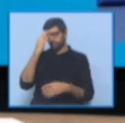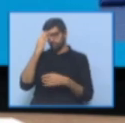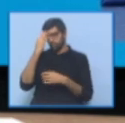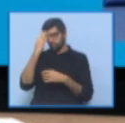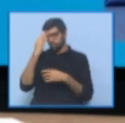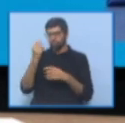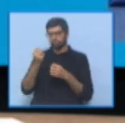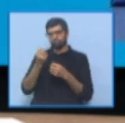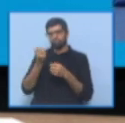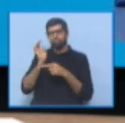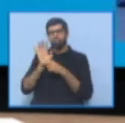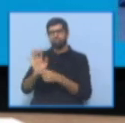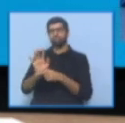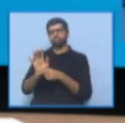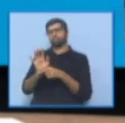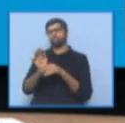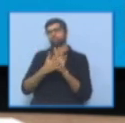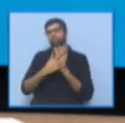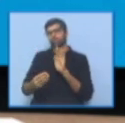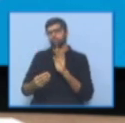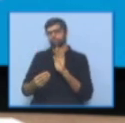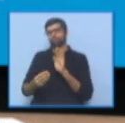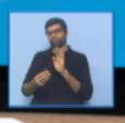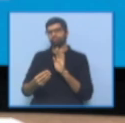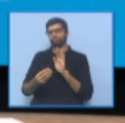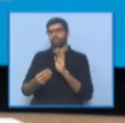neste momento estão a ser